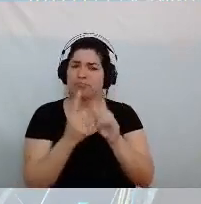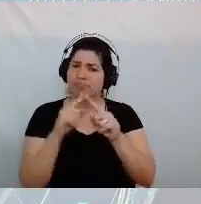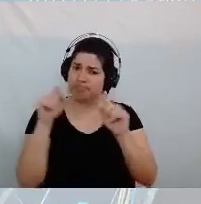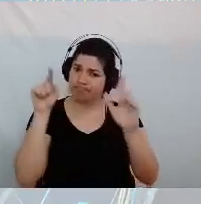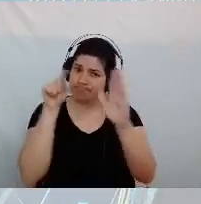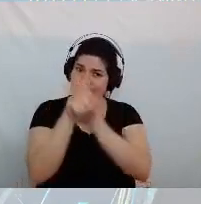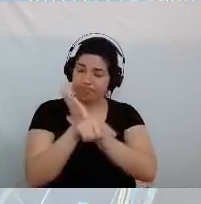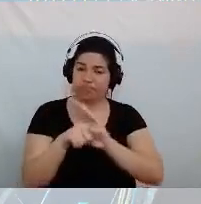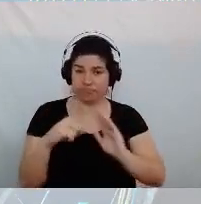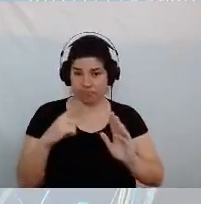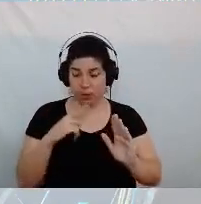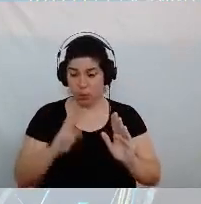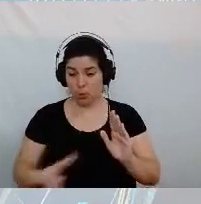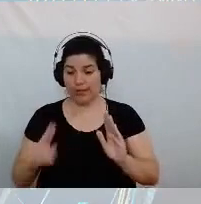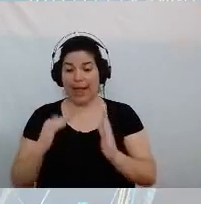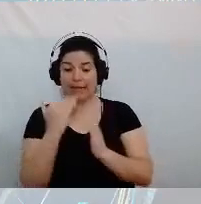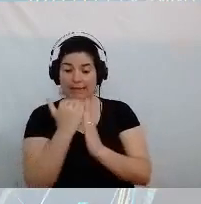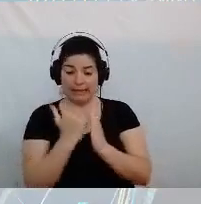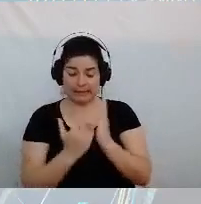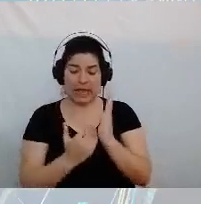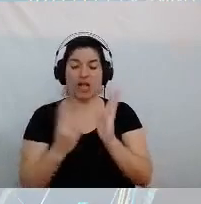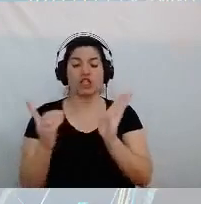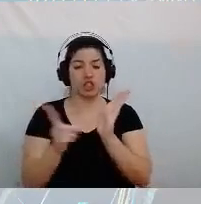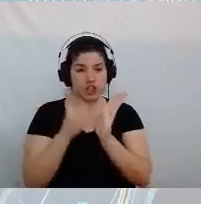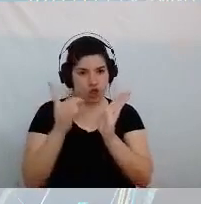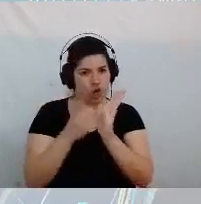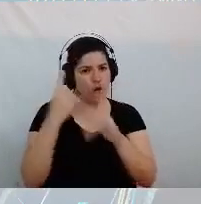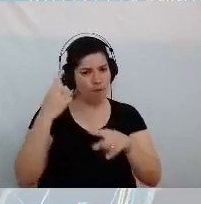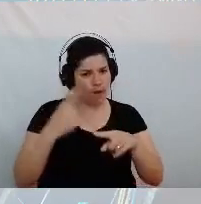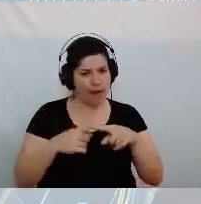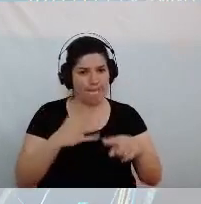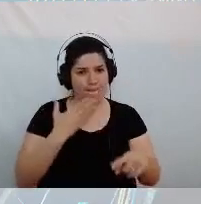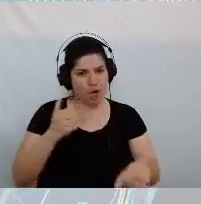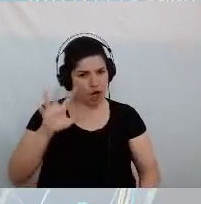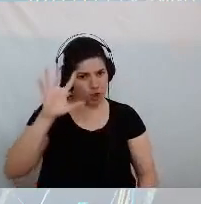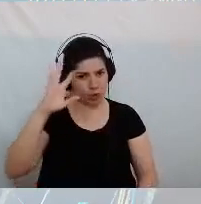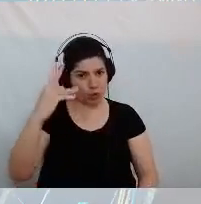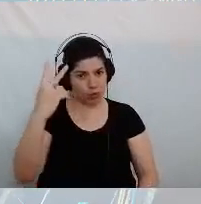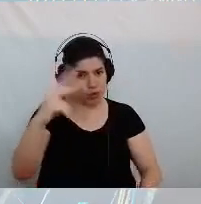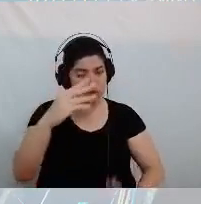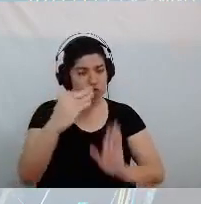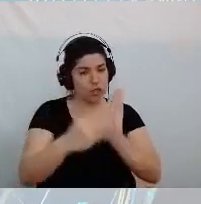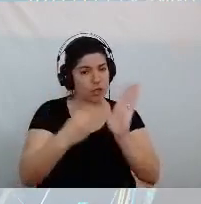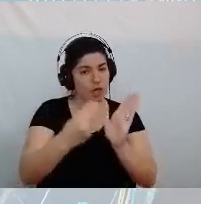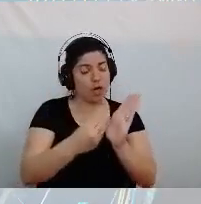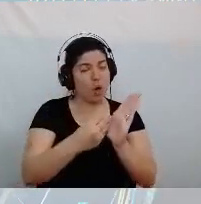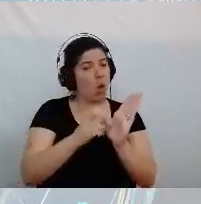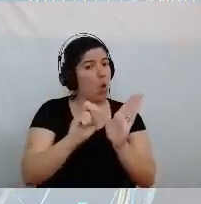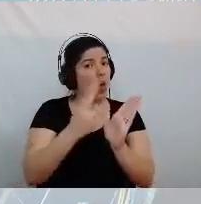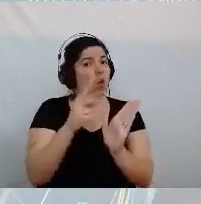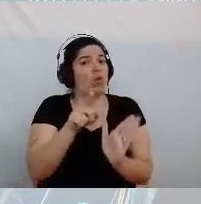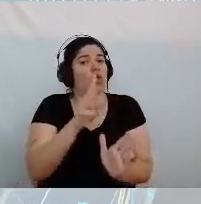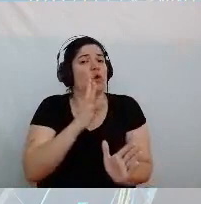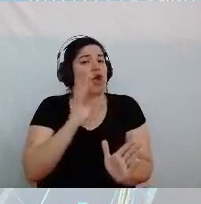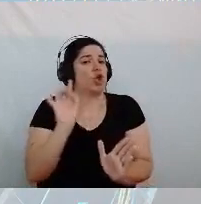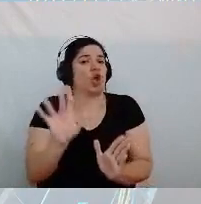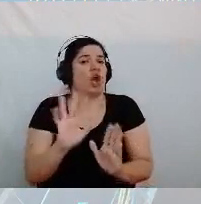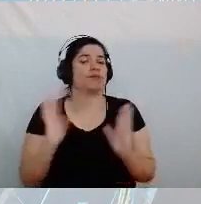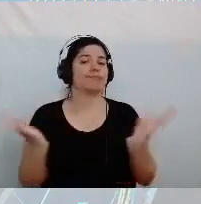listas de dicionários porque são as melhores soluções pro teu design ou são as únicas opções que você